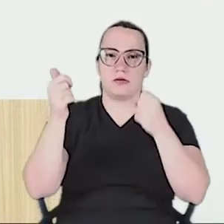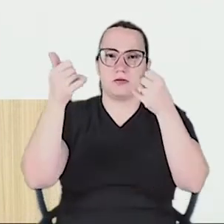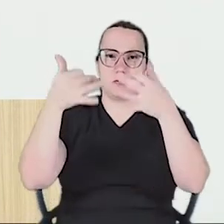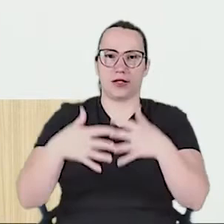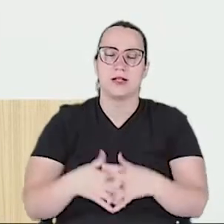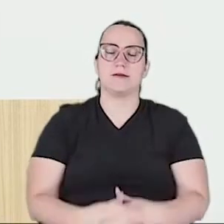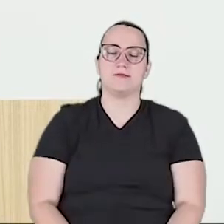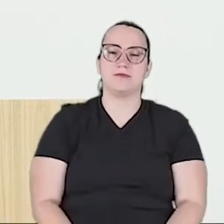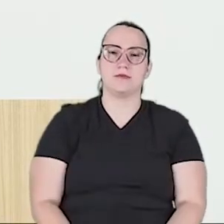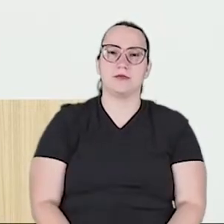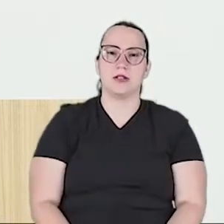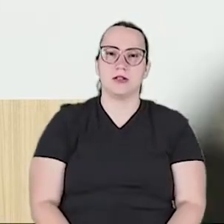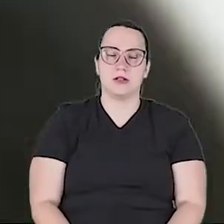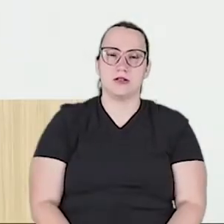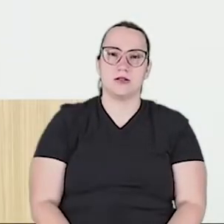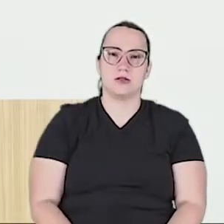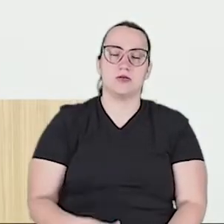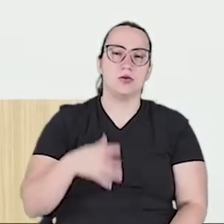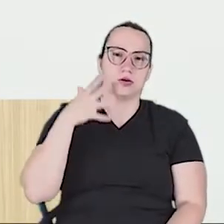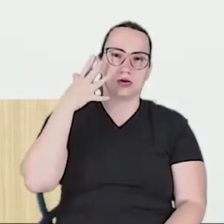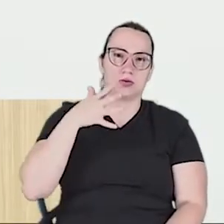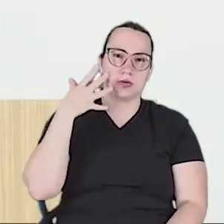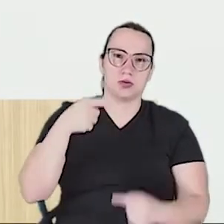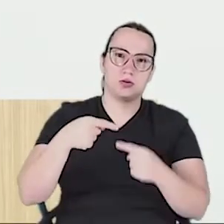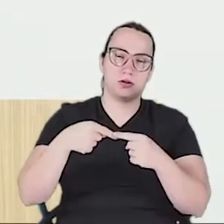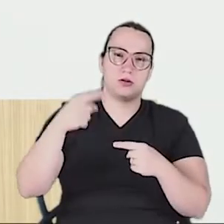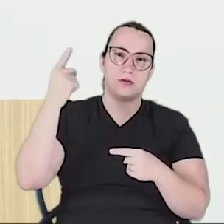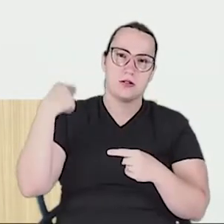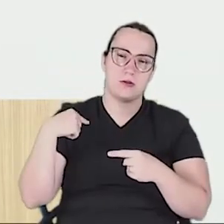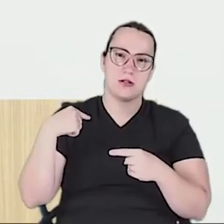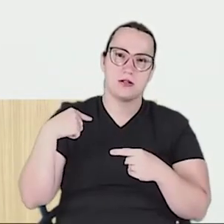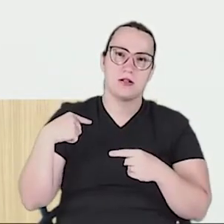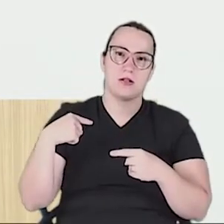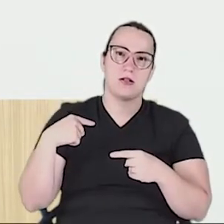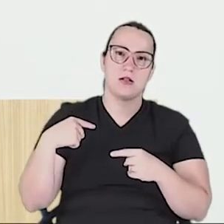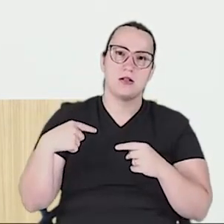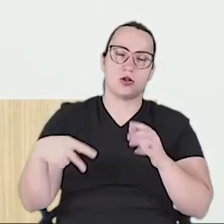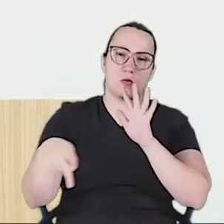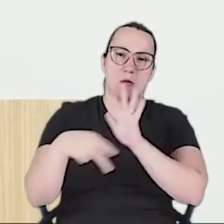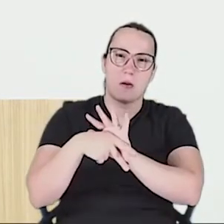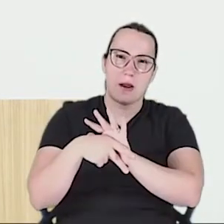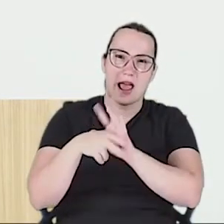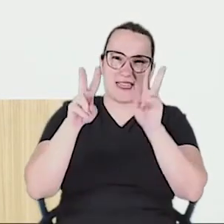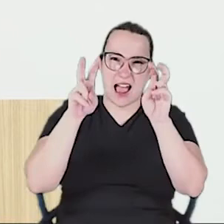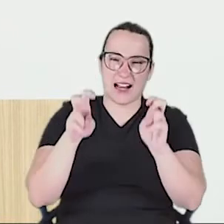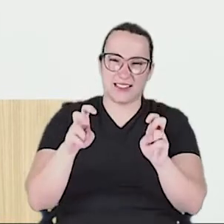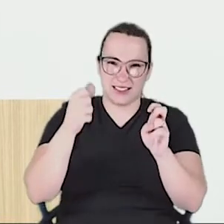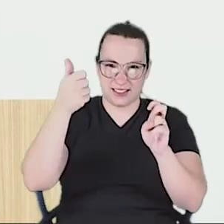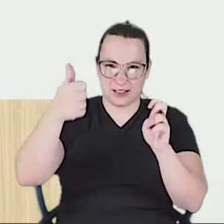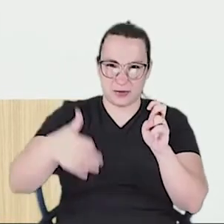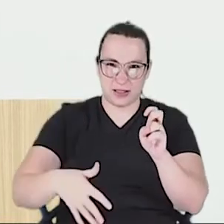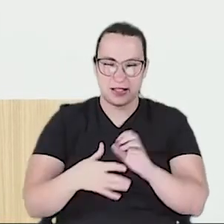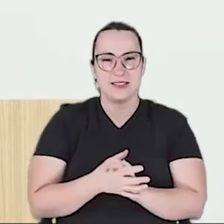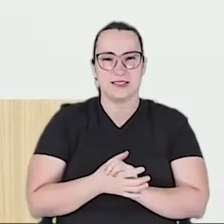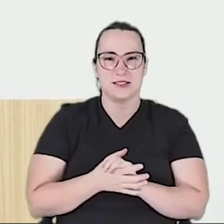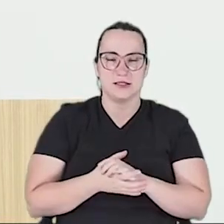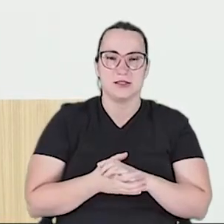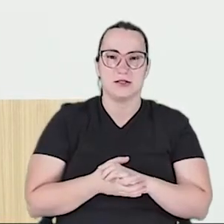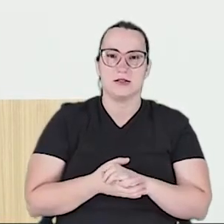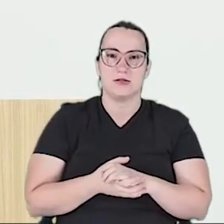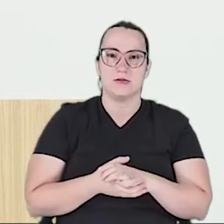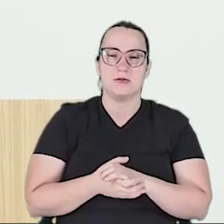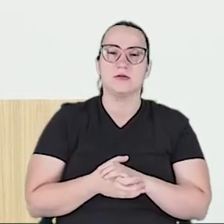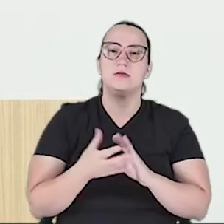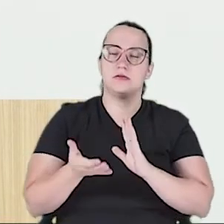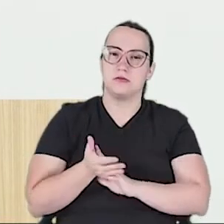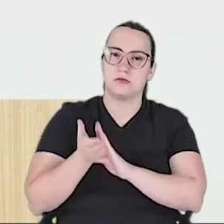falar um pouco, foi do meu discurso de semana passada, que eu falei sobre direito de propriedade. Muitos até me elogiaram, mas alguns